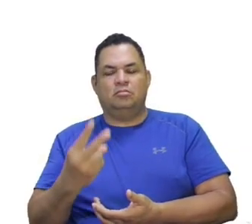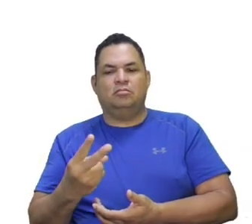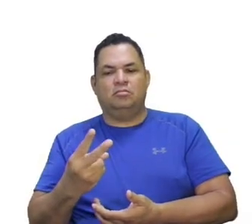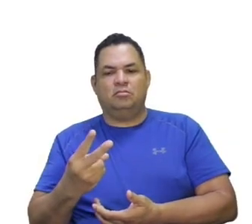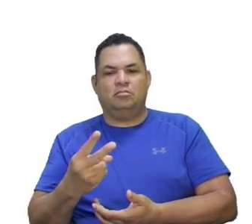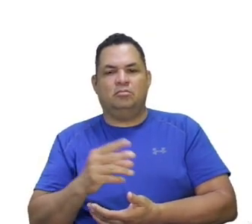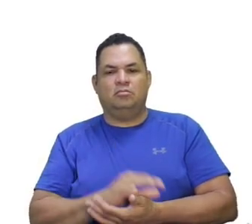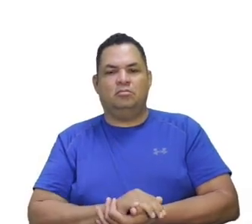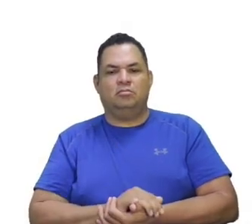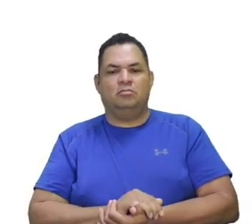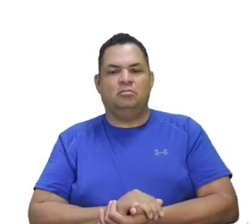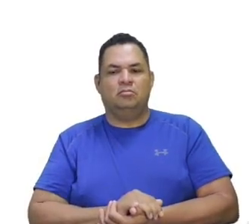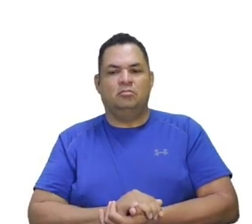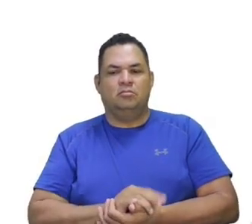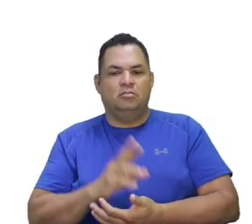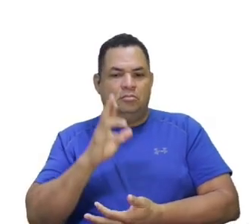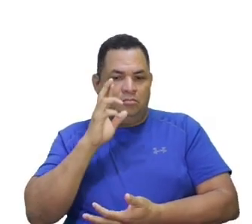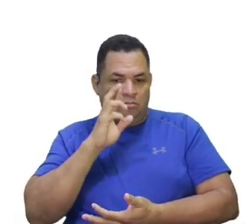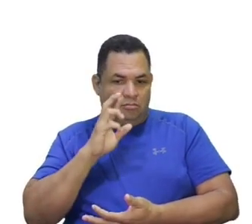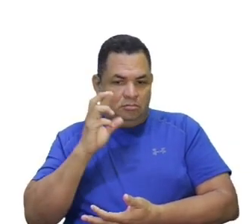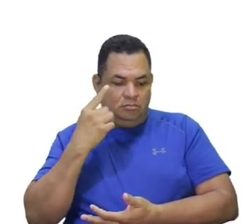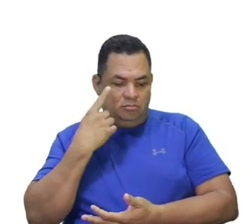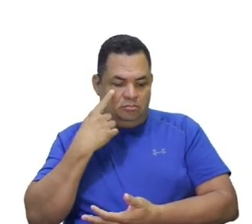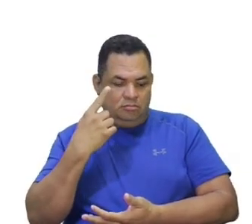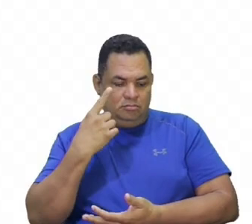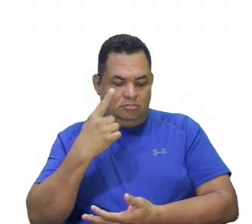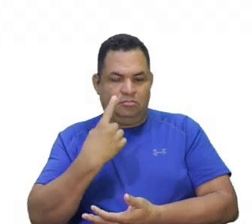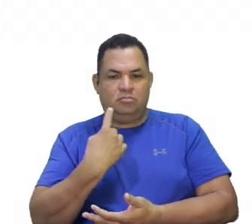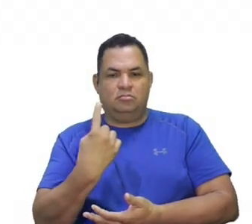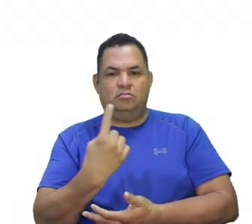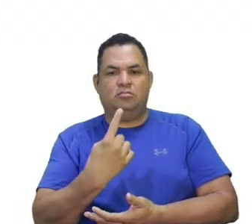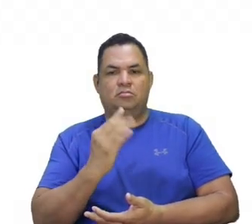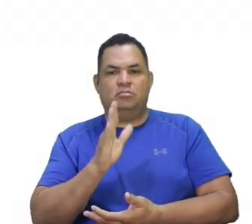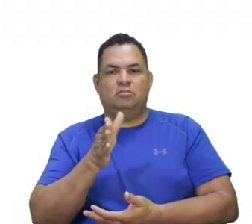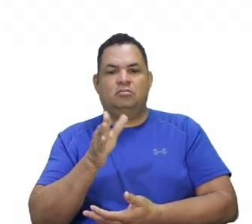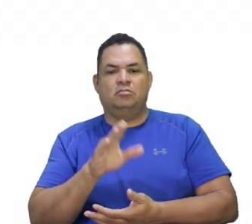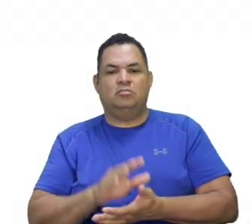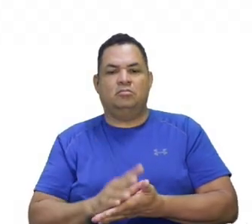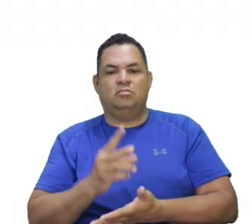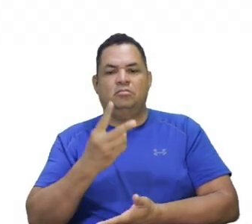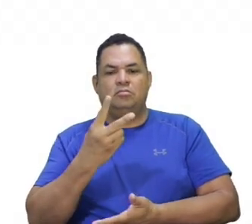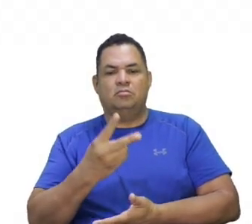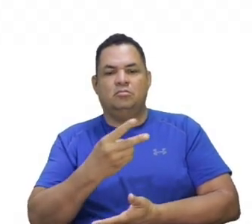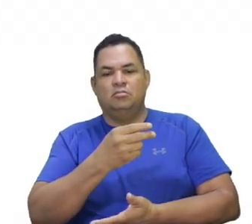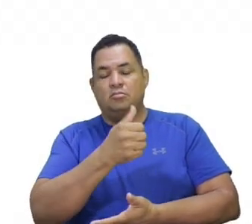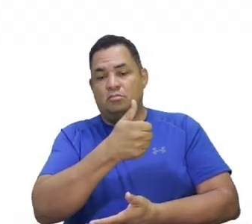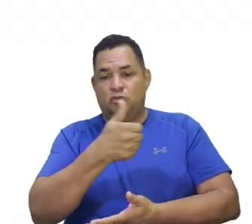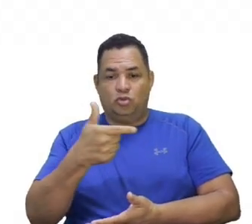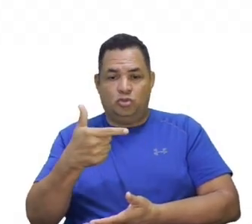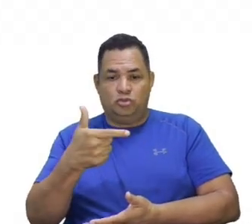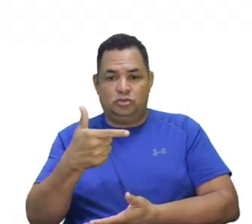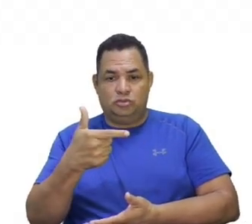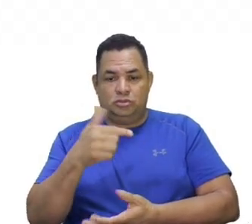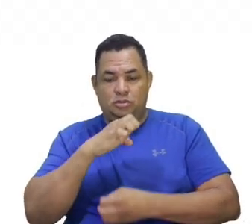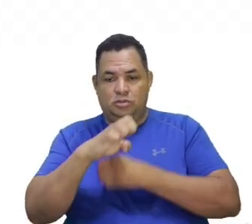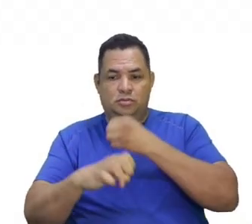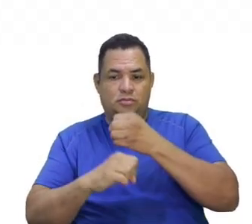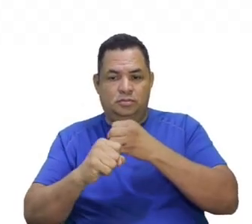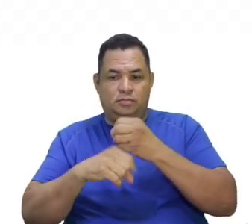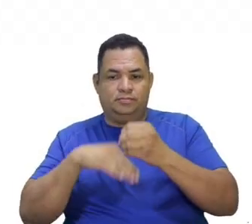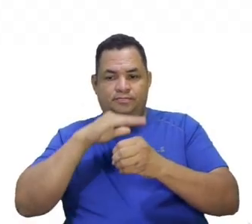3s2. Você for observar aqui, nós já temos 12 elétrons